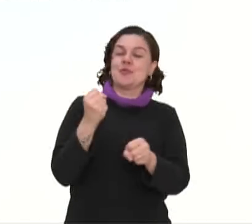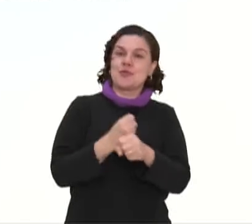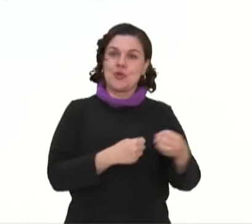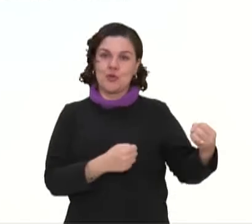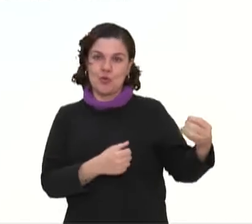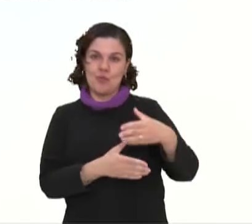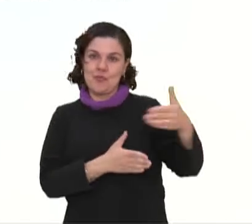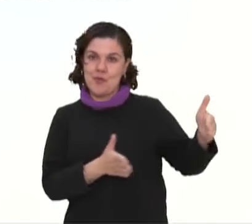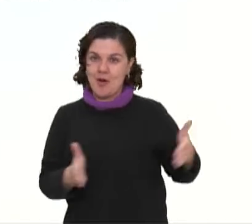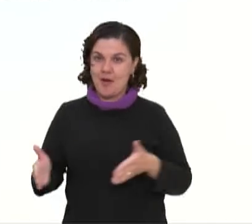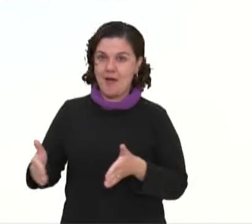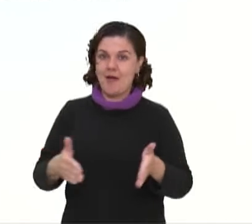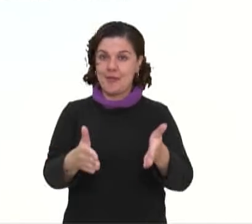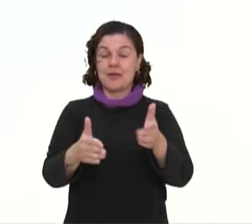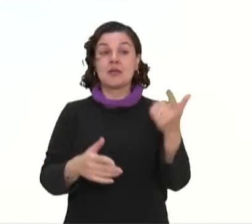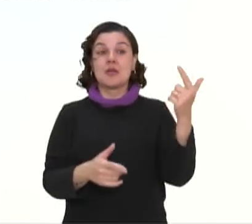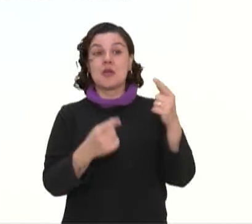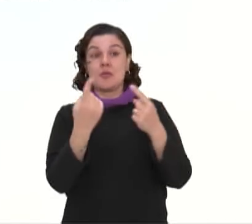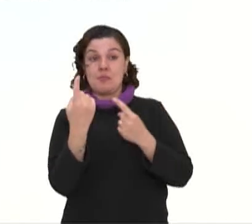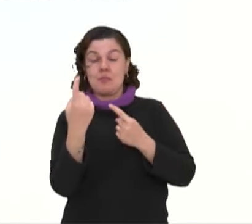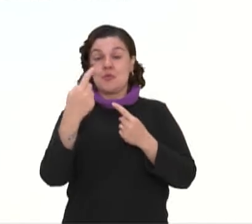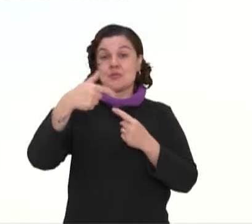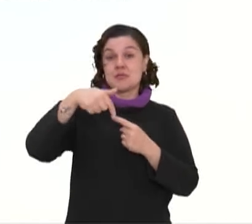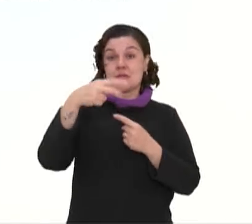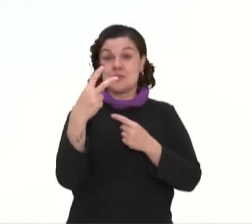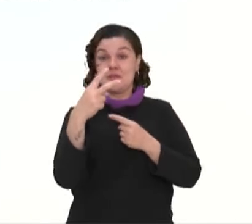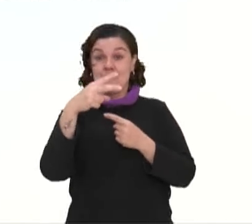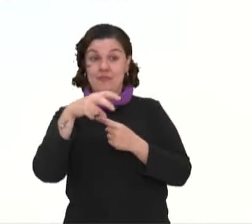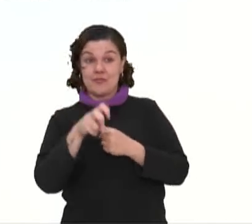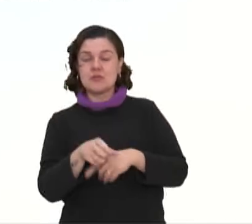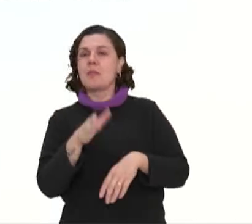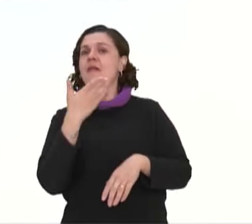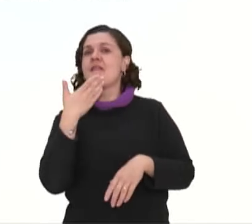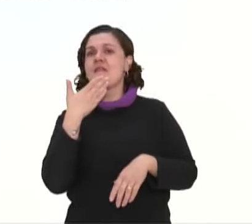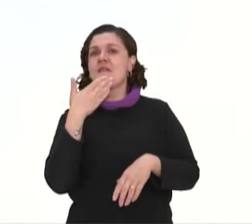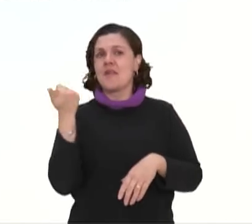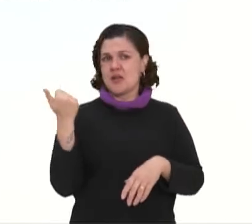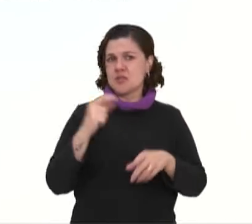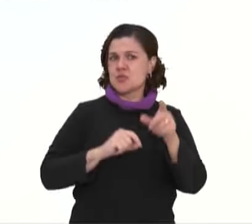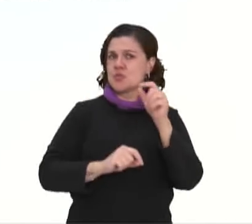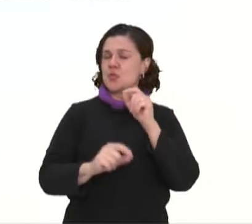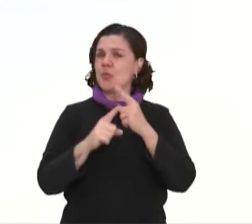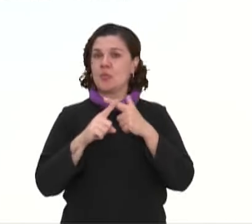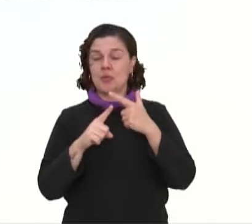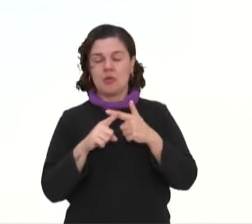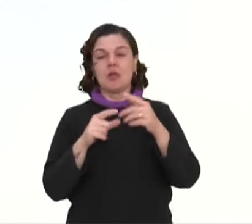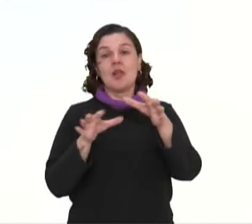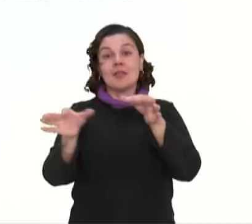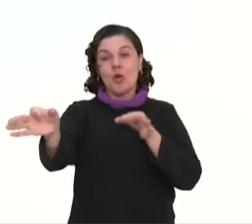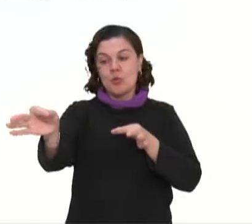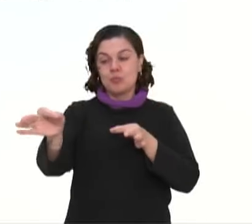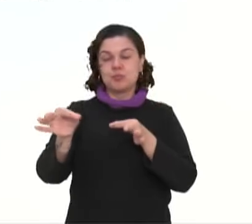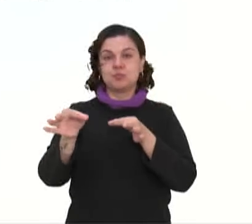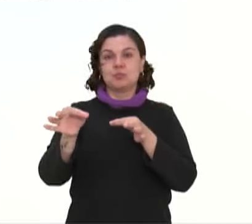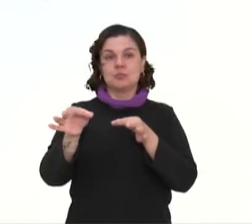a partir de 1725. Ele foi feito para facilitar esse transporte e ele diminuiu,